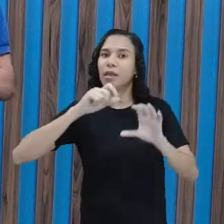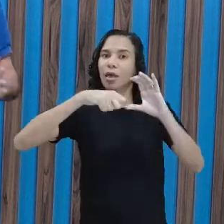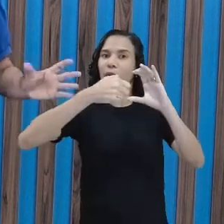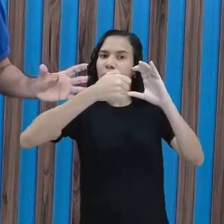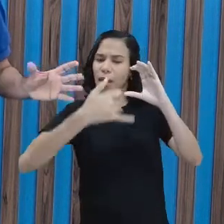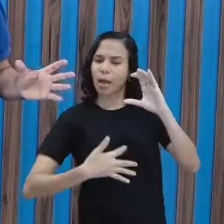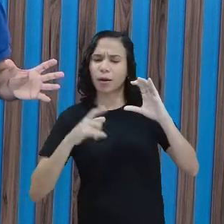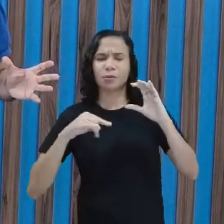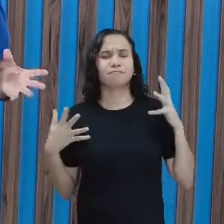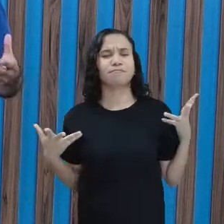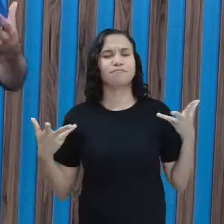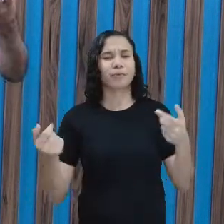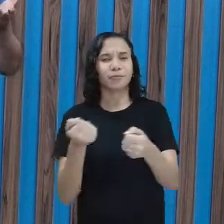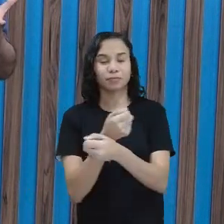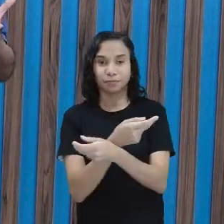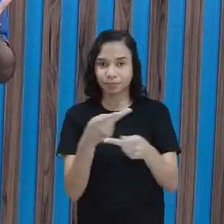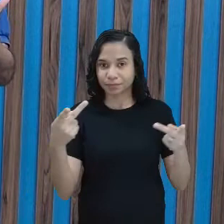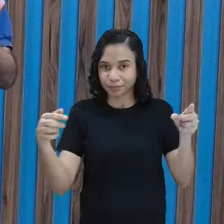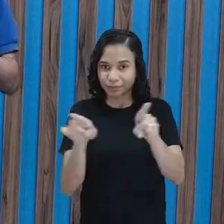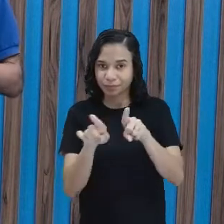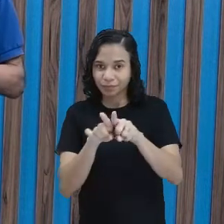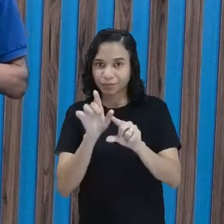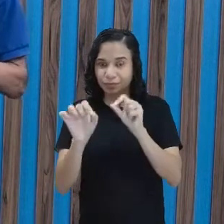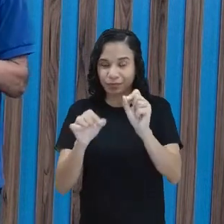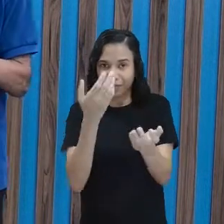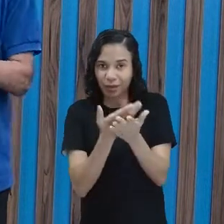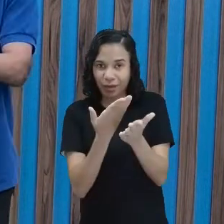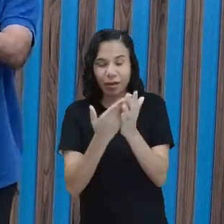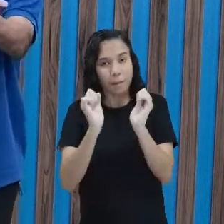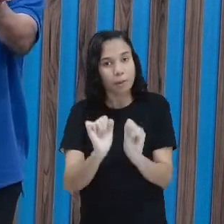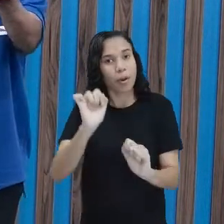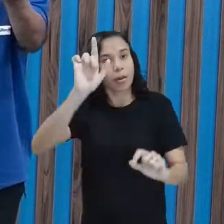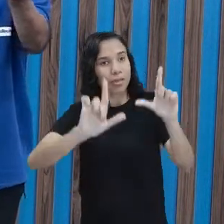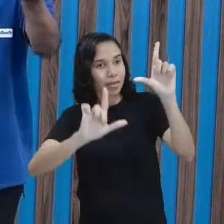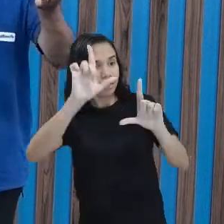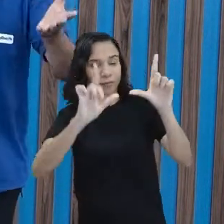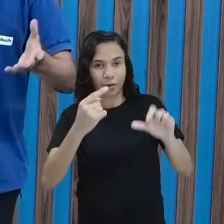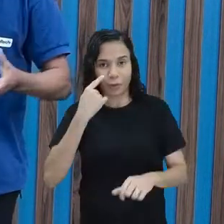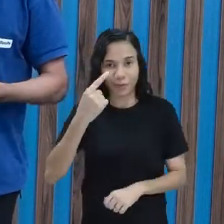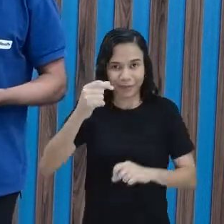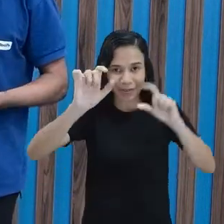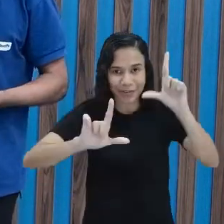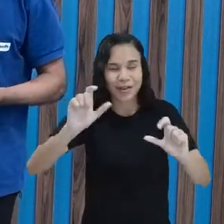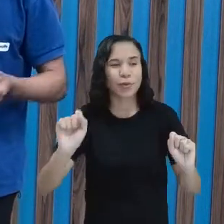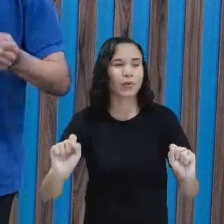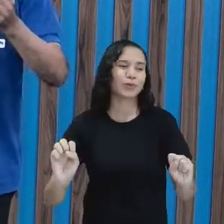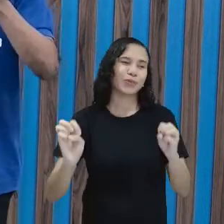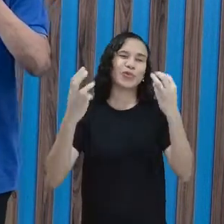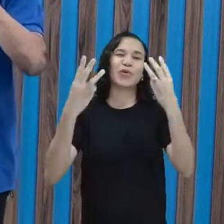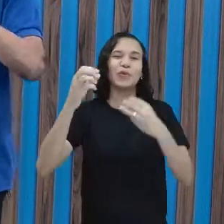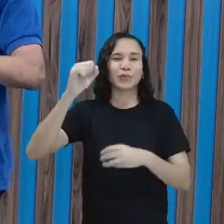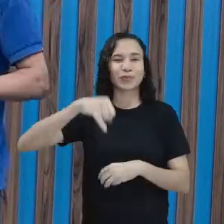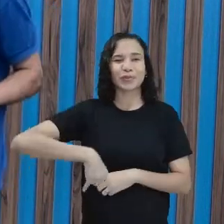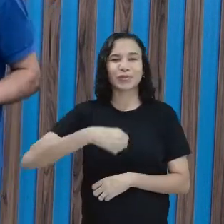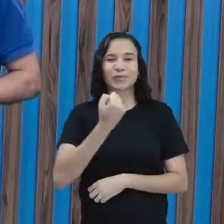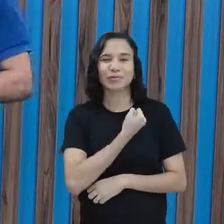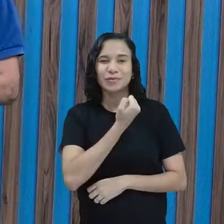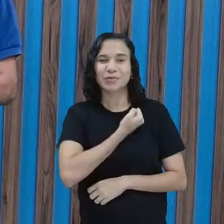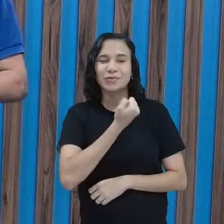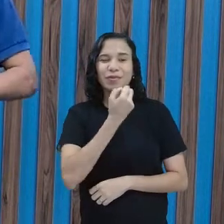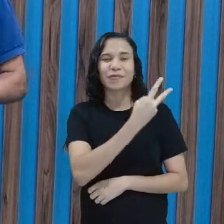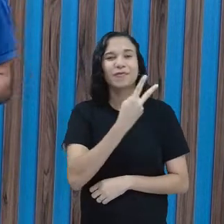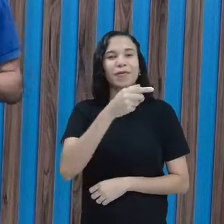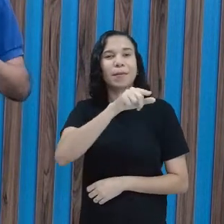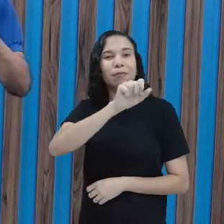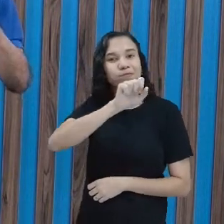aula maravilhosa para você. Também essa aula passa aí na TV. Você que está na TV, show de bola. Canal